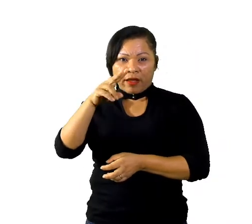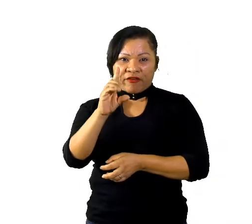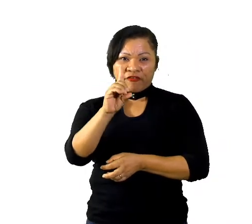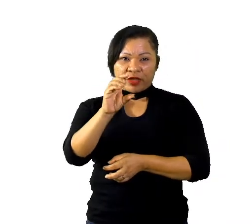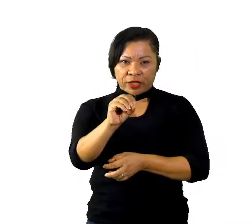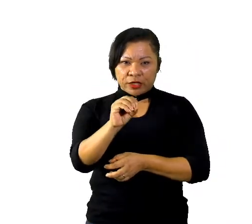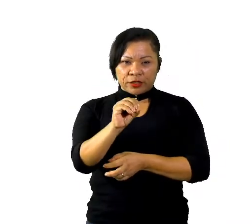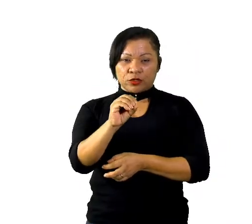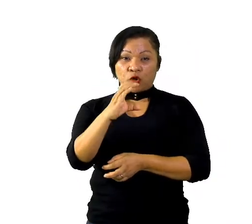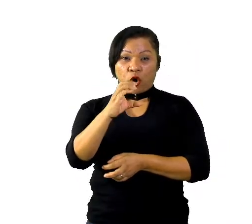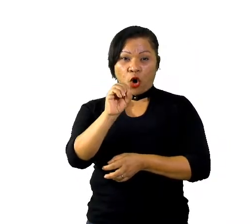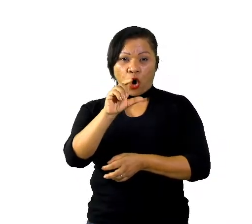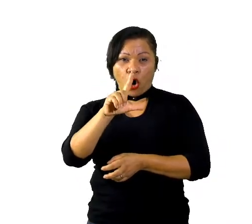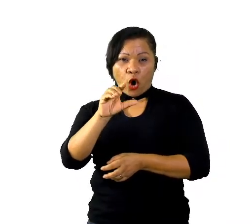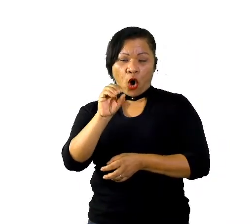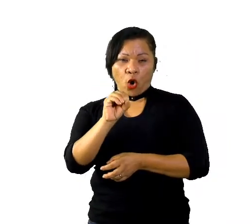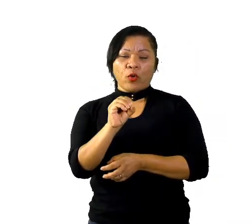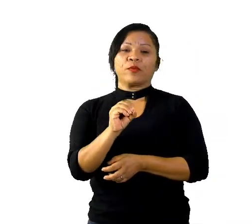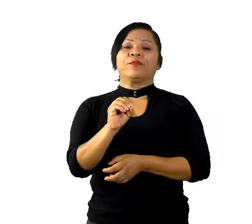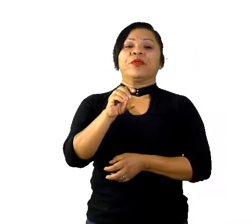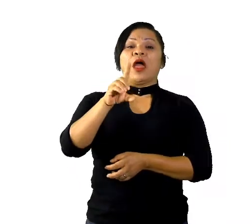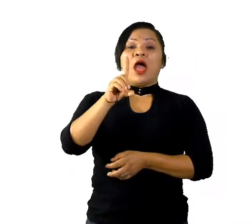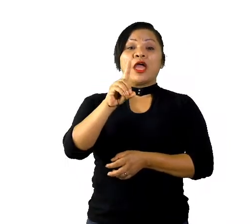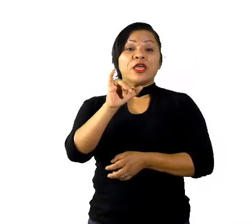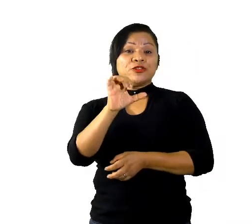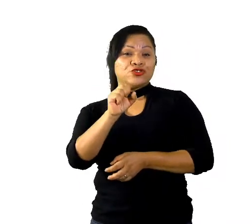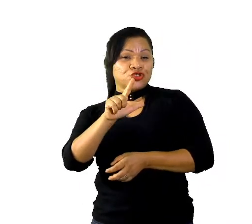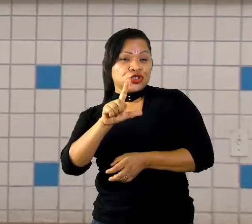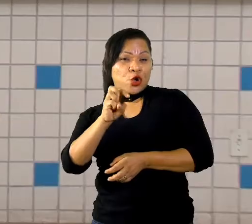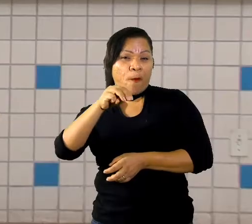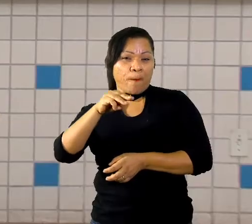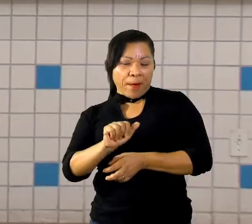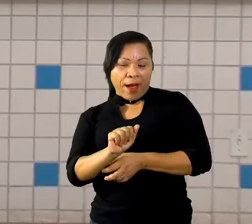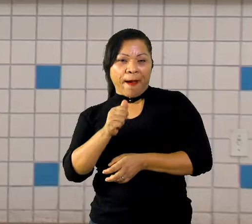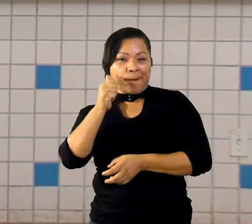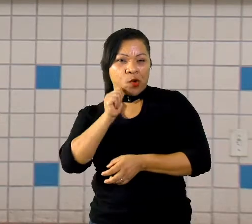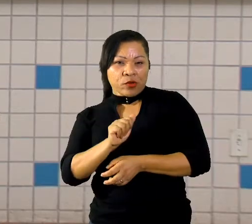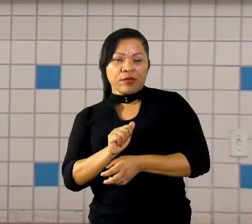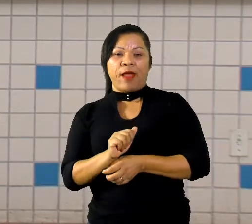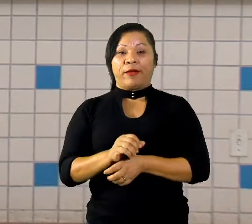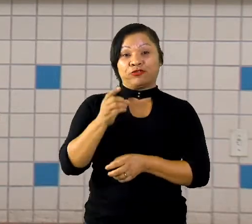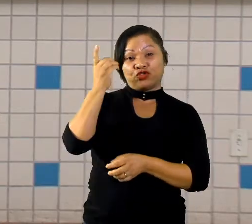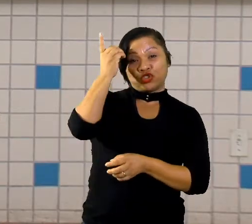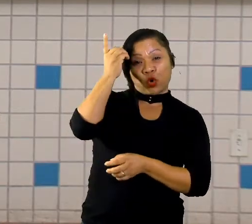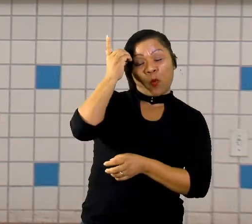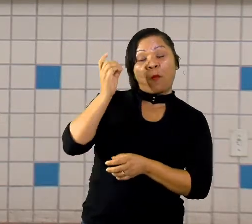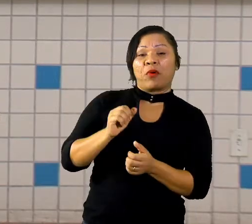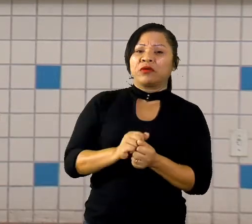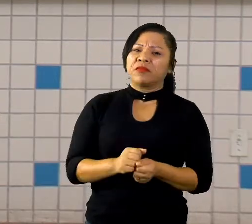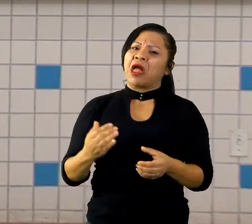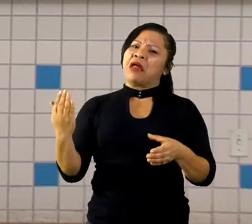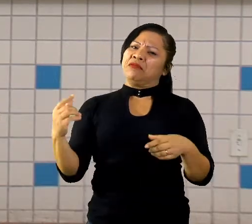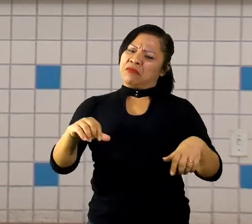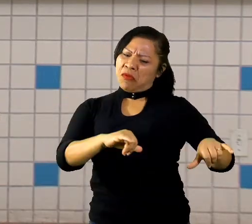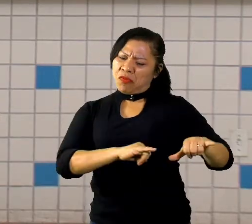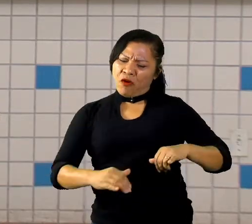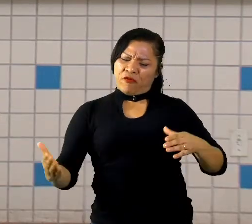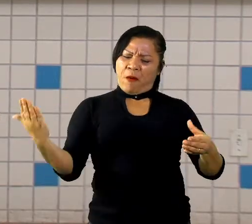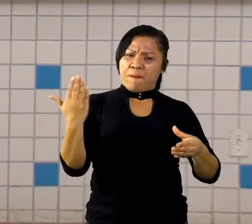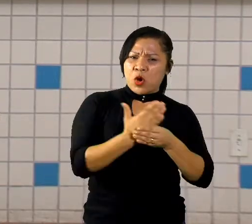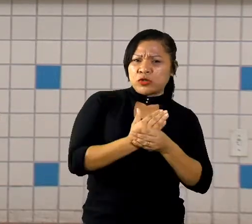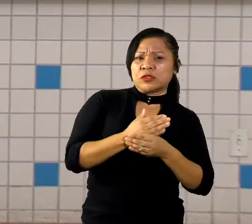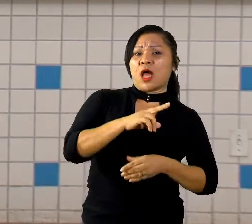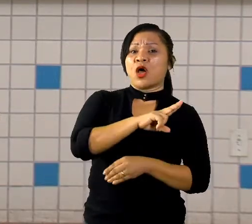acabaram sofrendo um processo administrativo conhecido como impedimento. Como na época